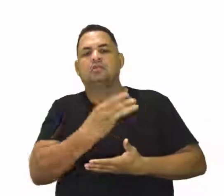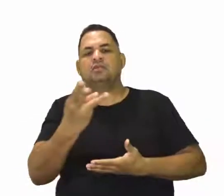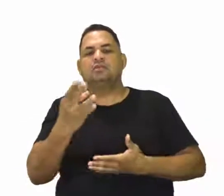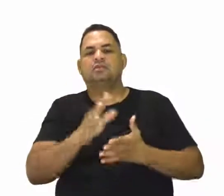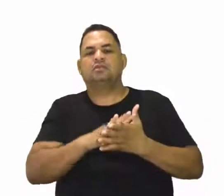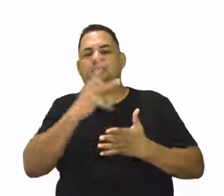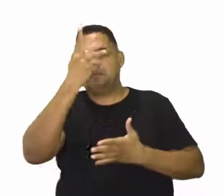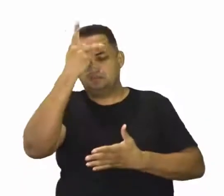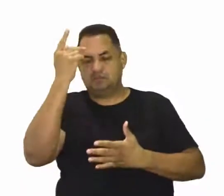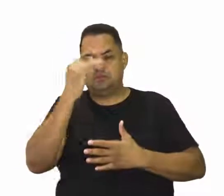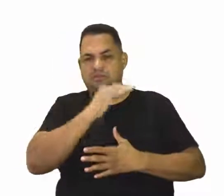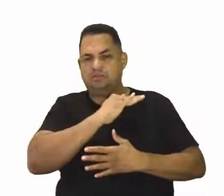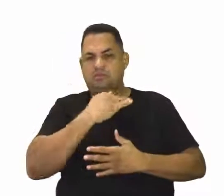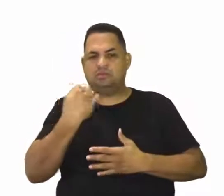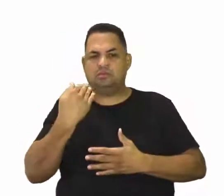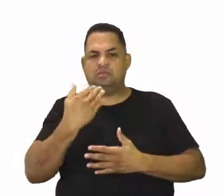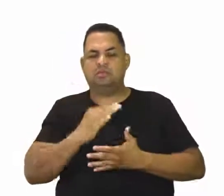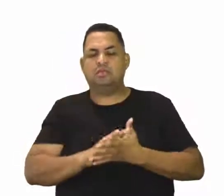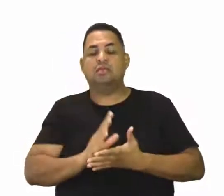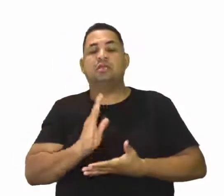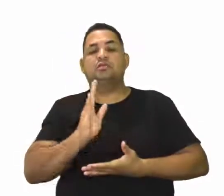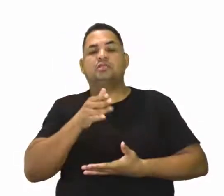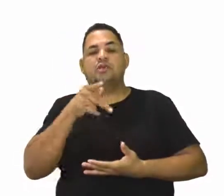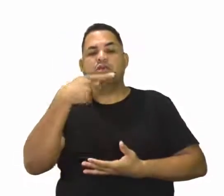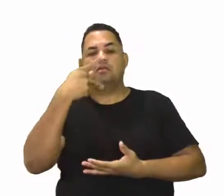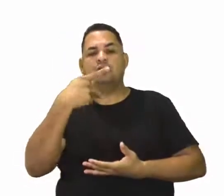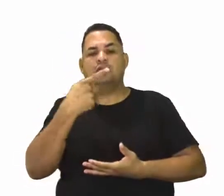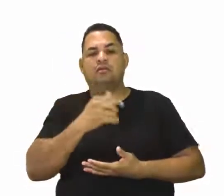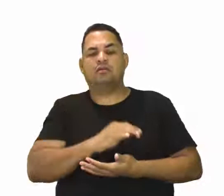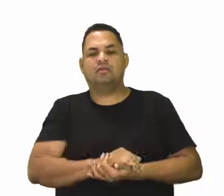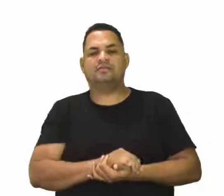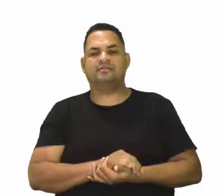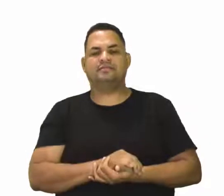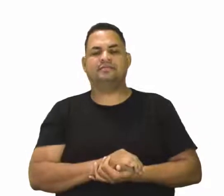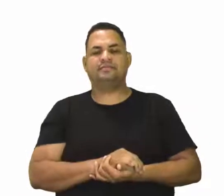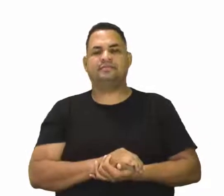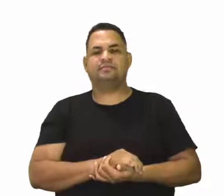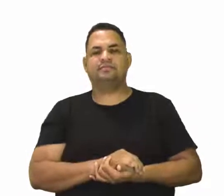pessoas morreram eu mesmo estudo para vocês foi